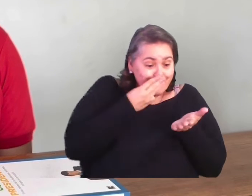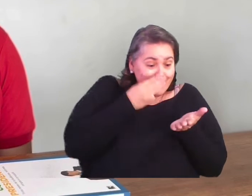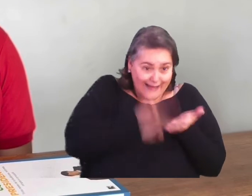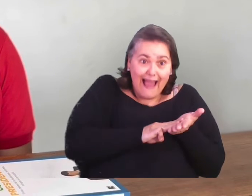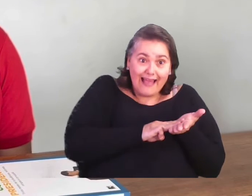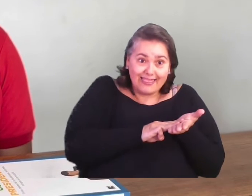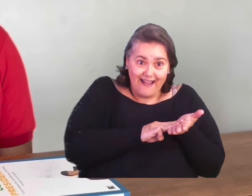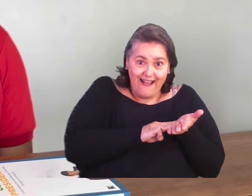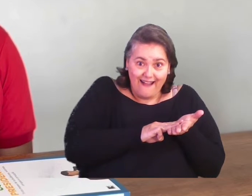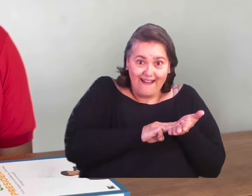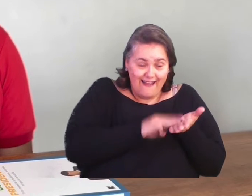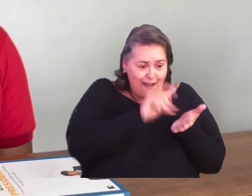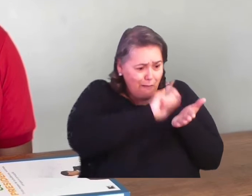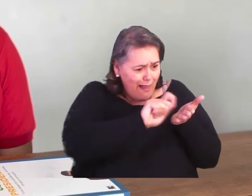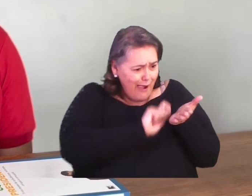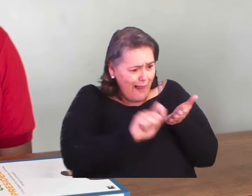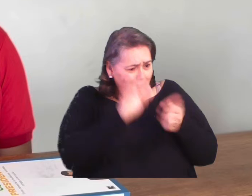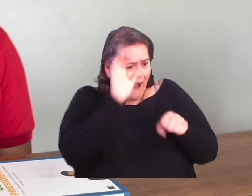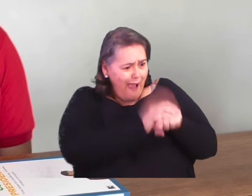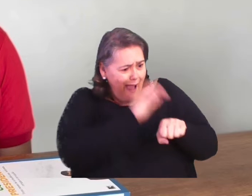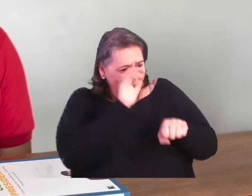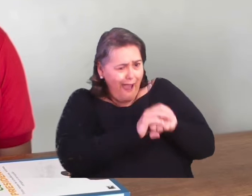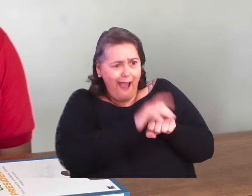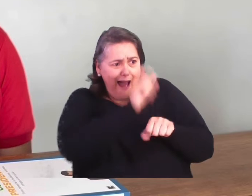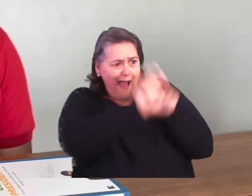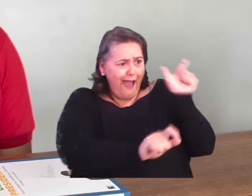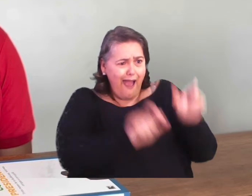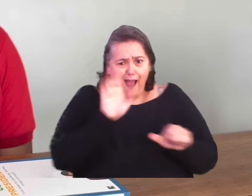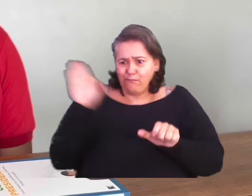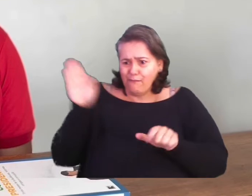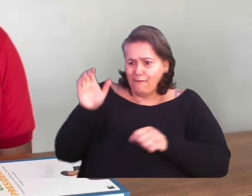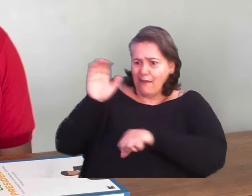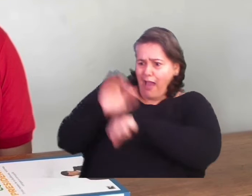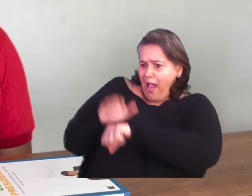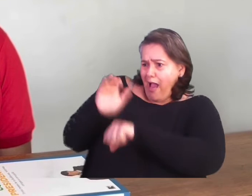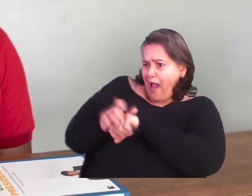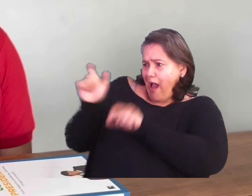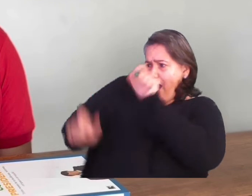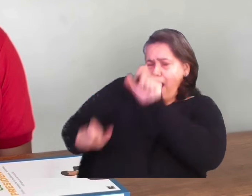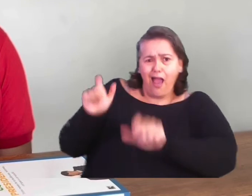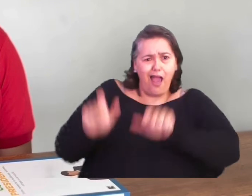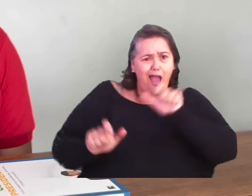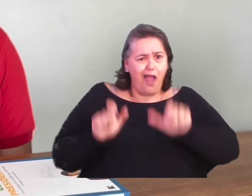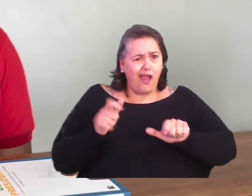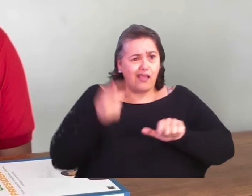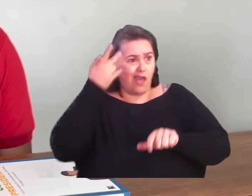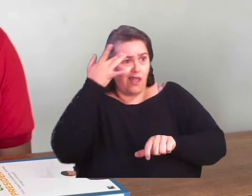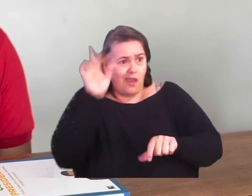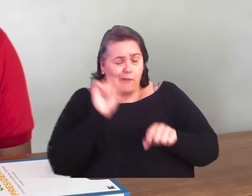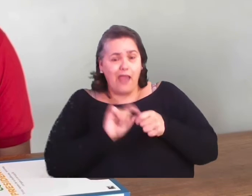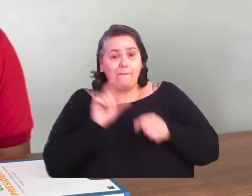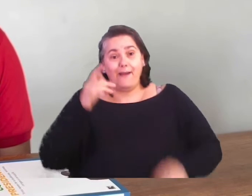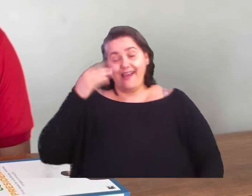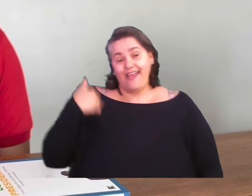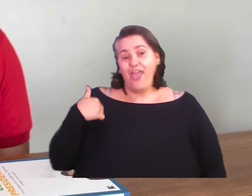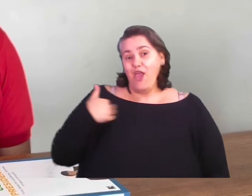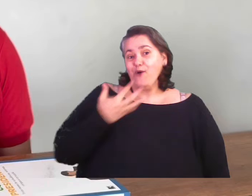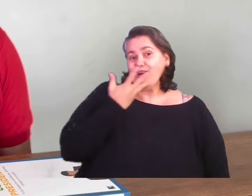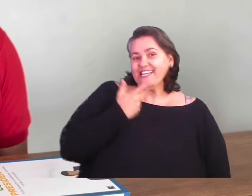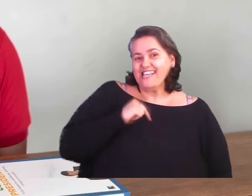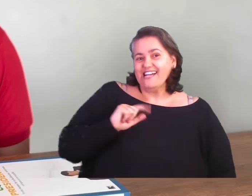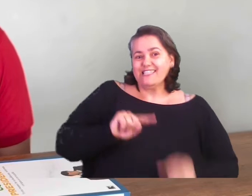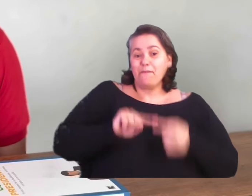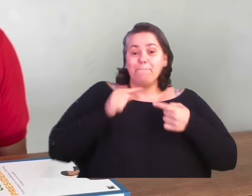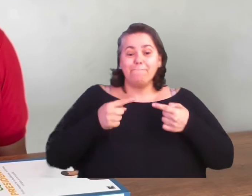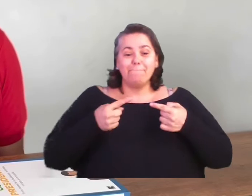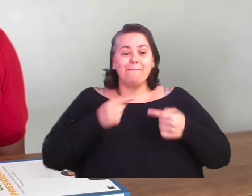pelo correio, né, com acusações entre os candidatos. A gente não, que eu era criança nessa época, mas os adultos, né,